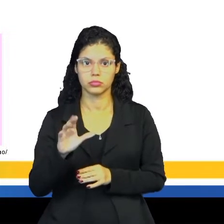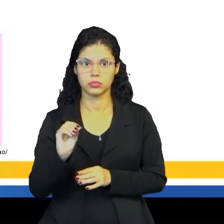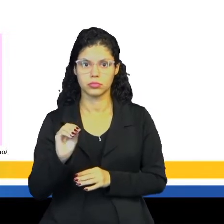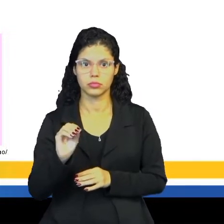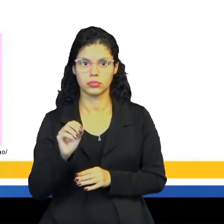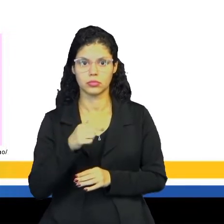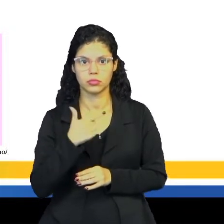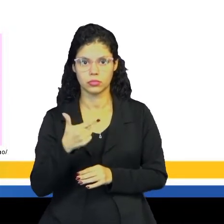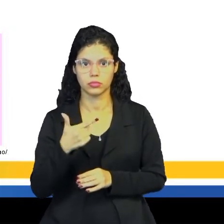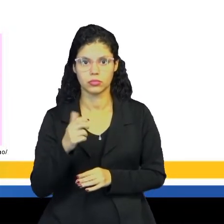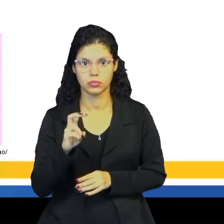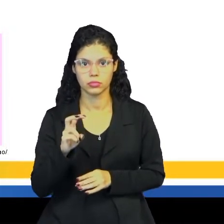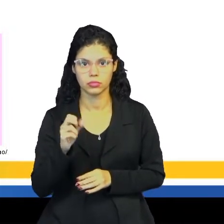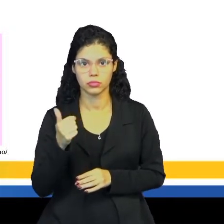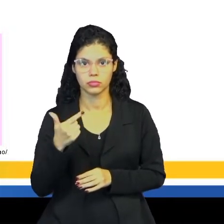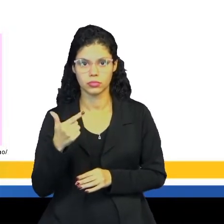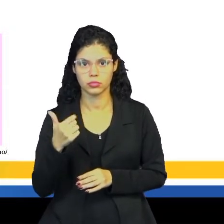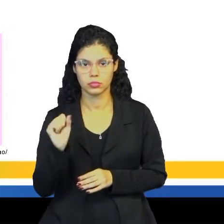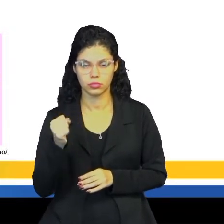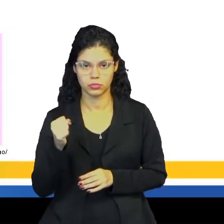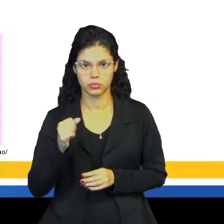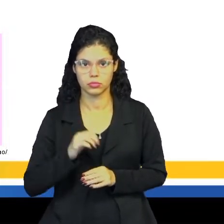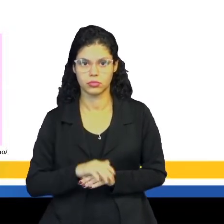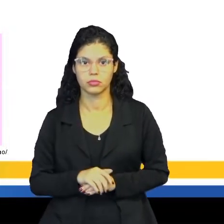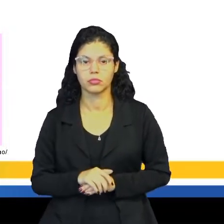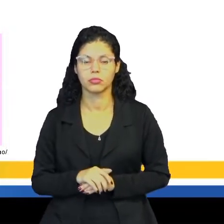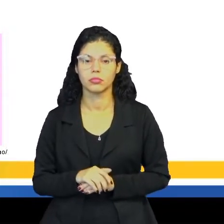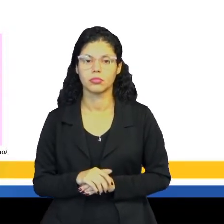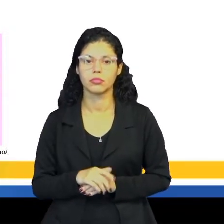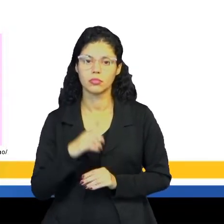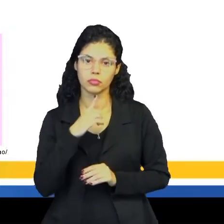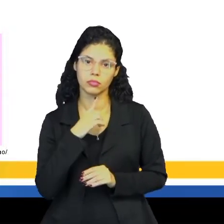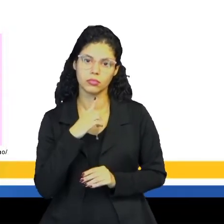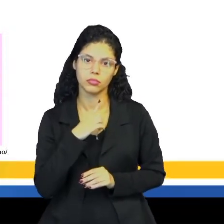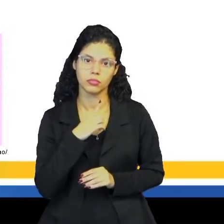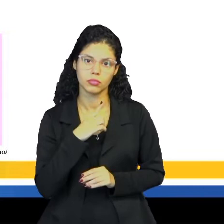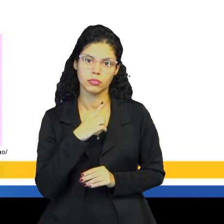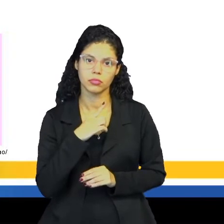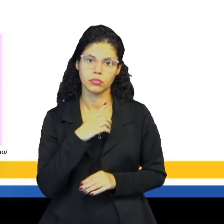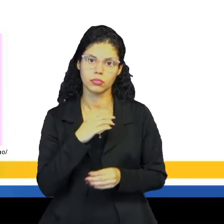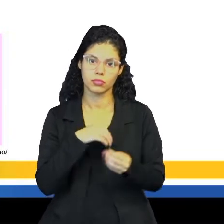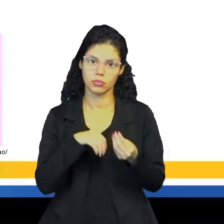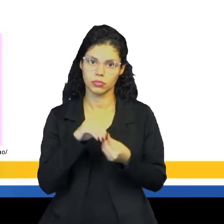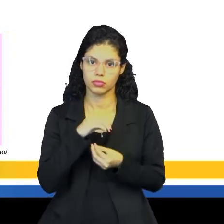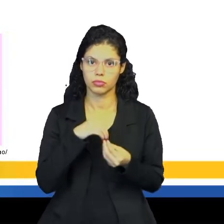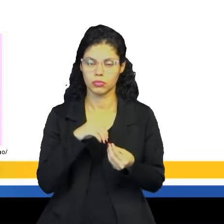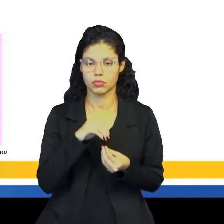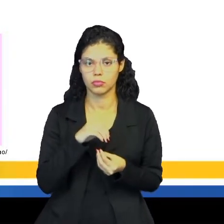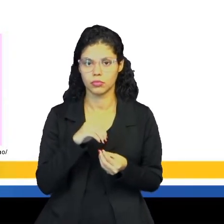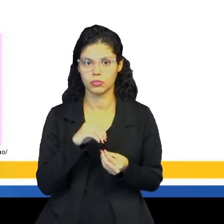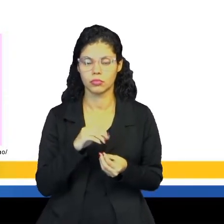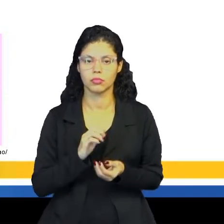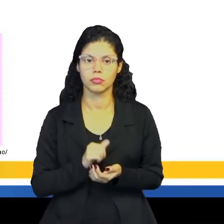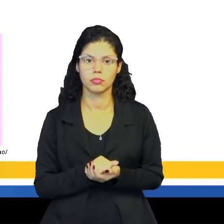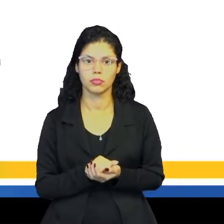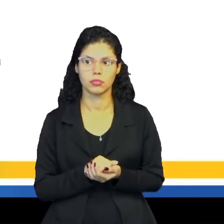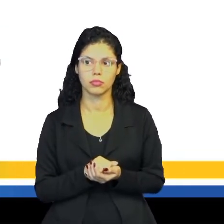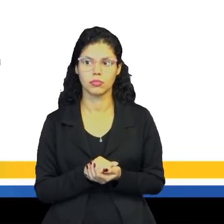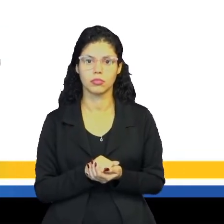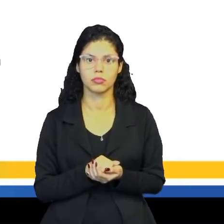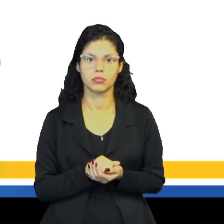22º, 25º e 28º dia. Nós temos aí a involução desse corpo lúteo.